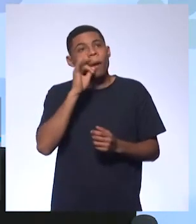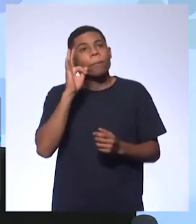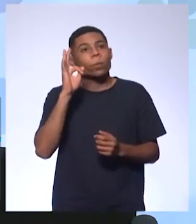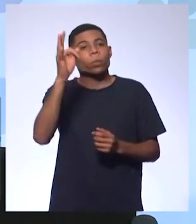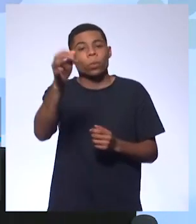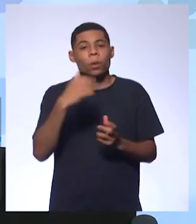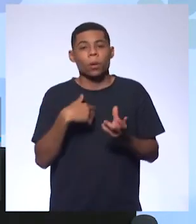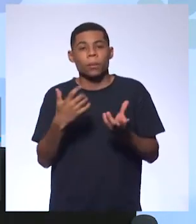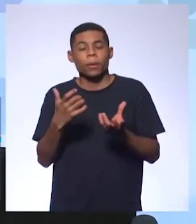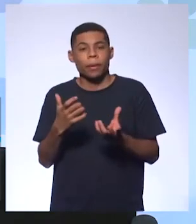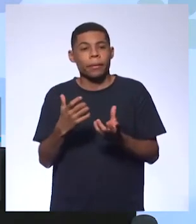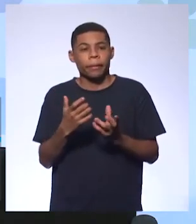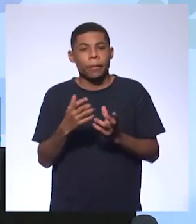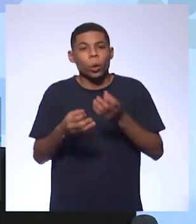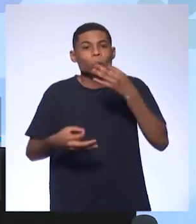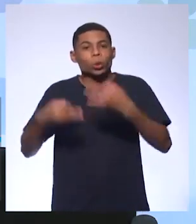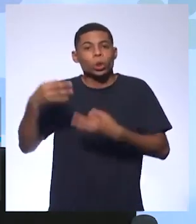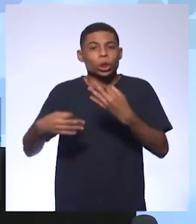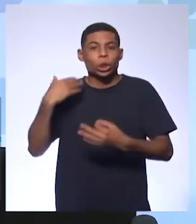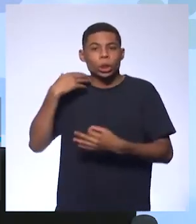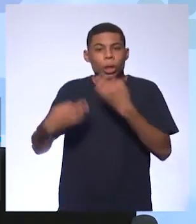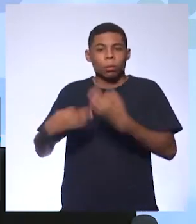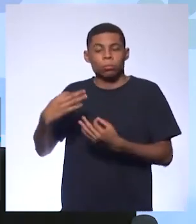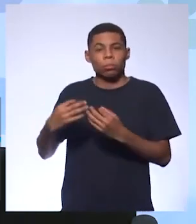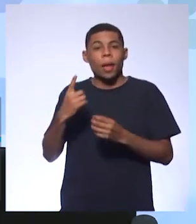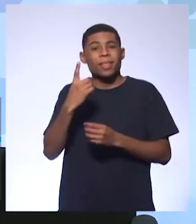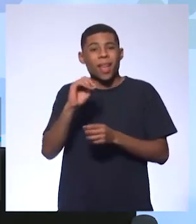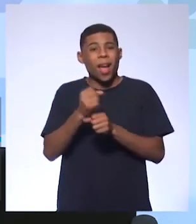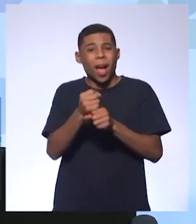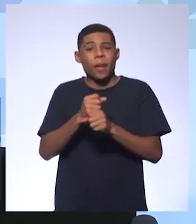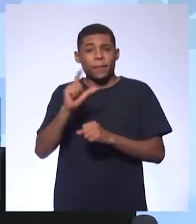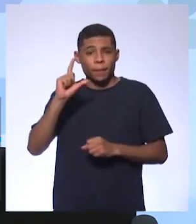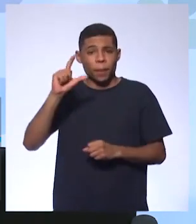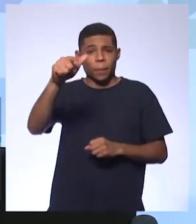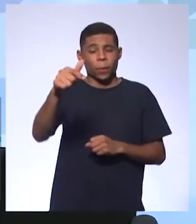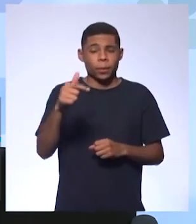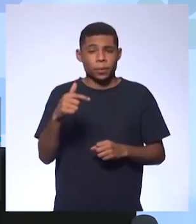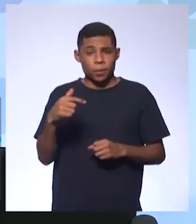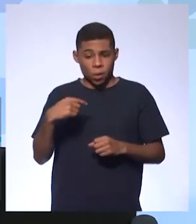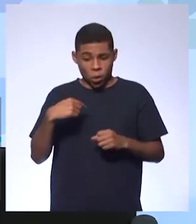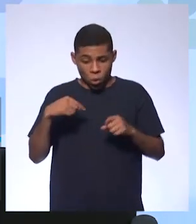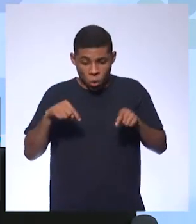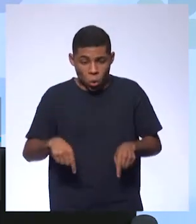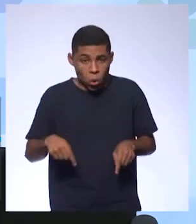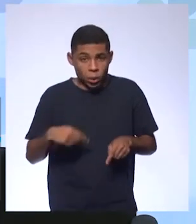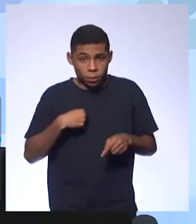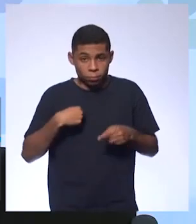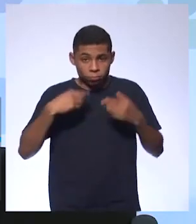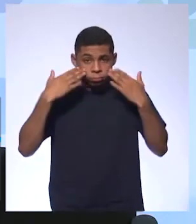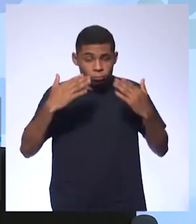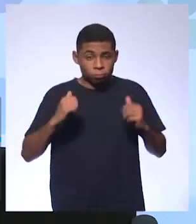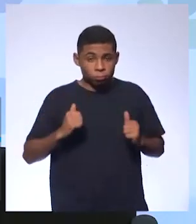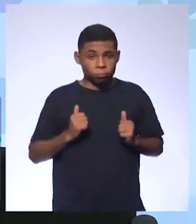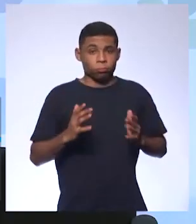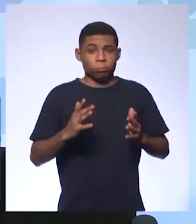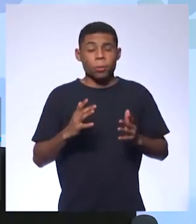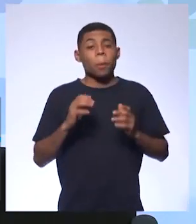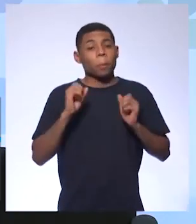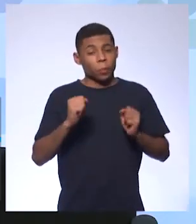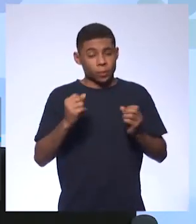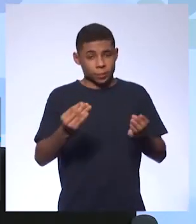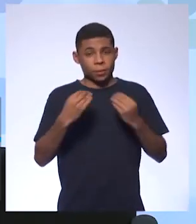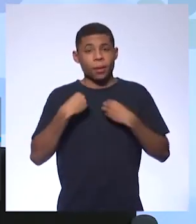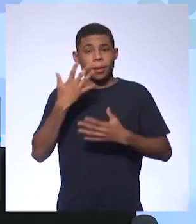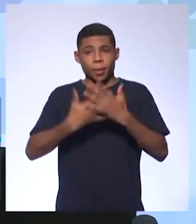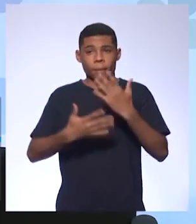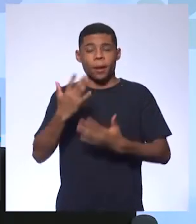futuro, quero ser um promotor de justiça. 10 anos depois, os meus hábitos hoje, né, vão intervir